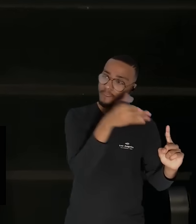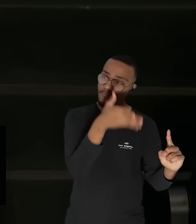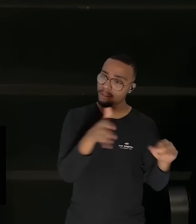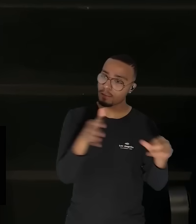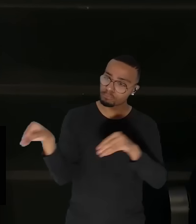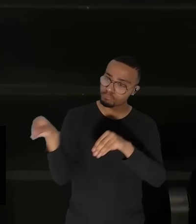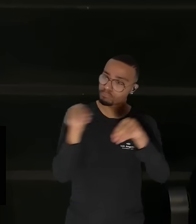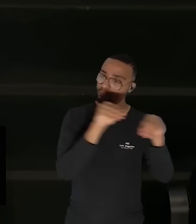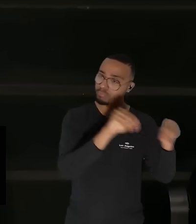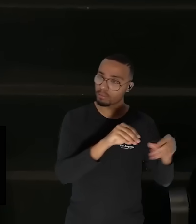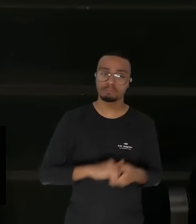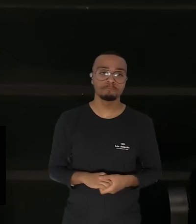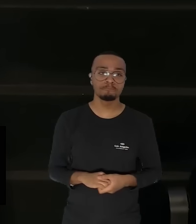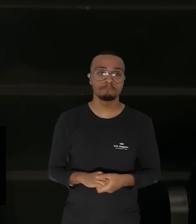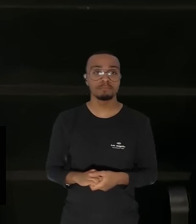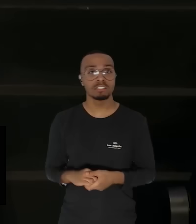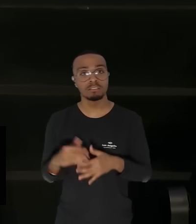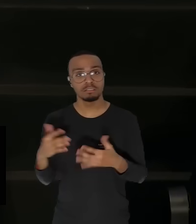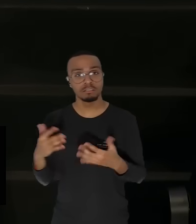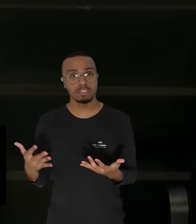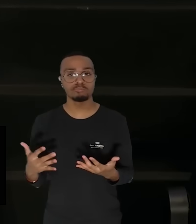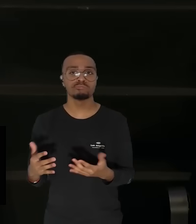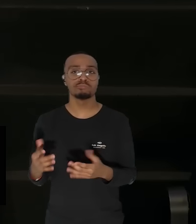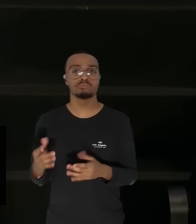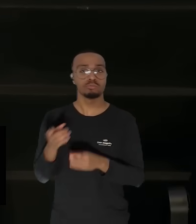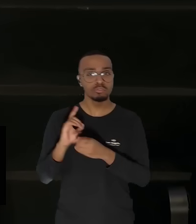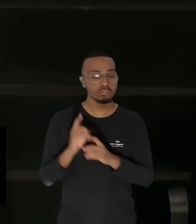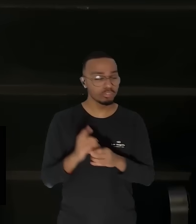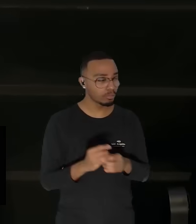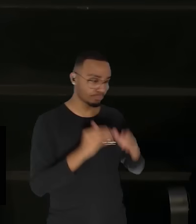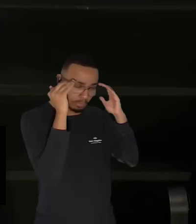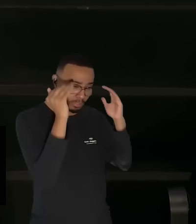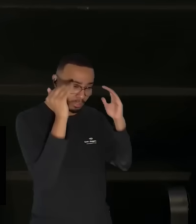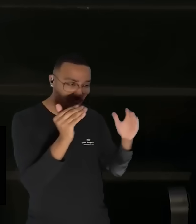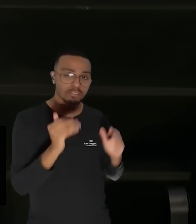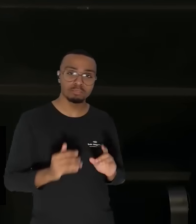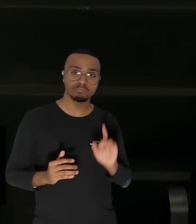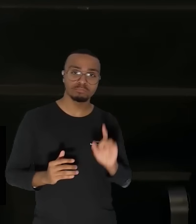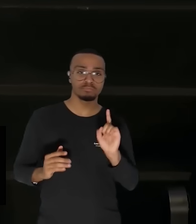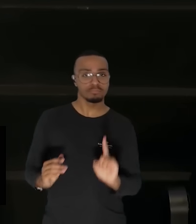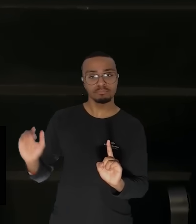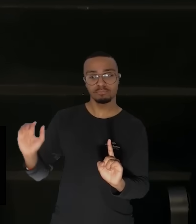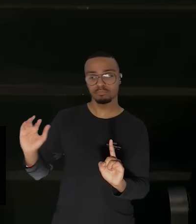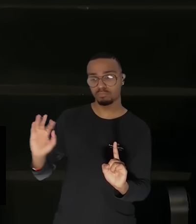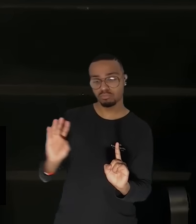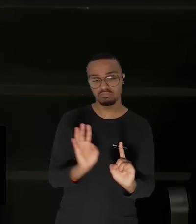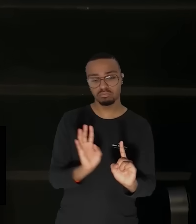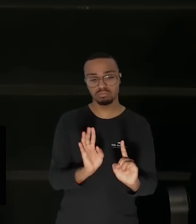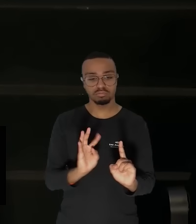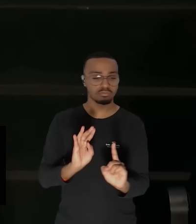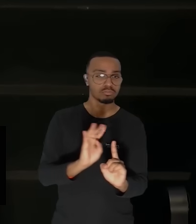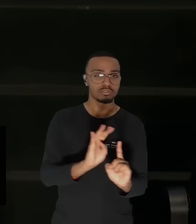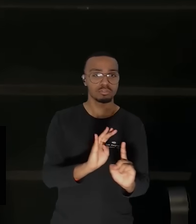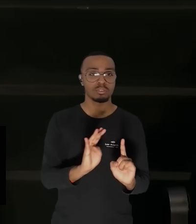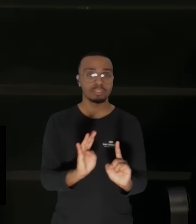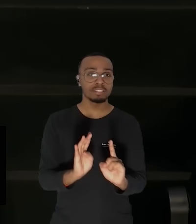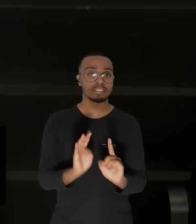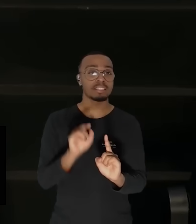Deixando a multidão, eles o levaram no barco, assim como